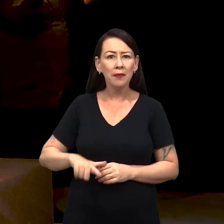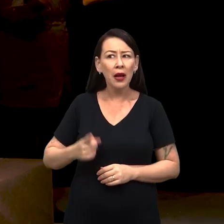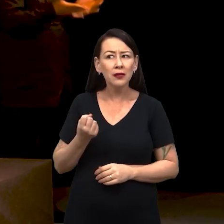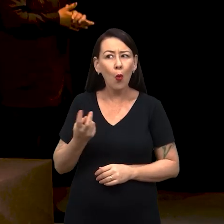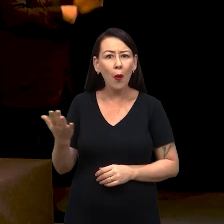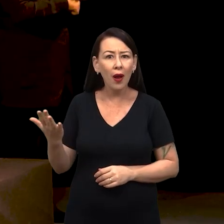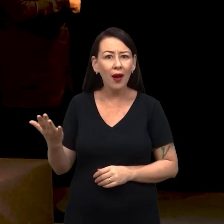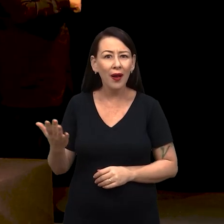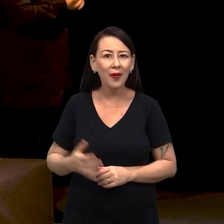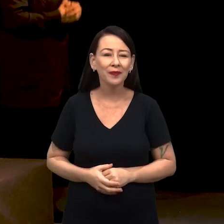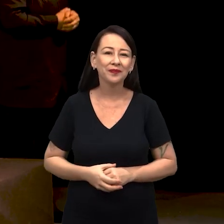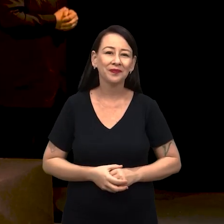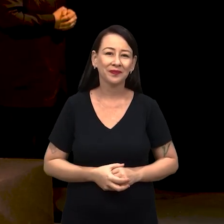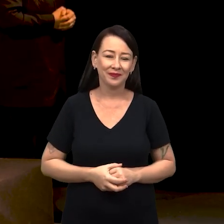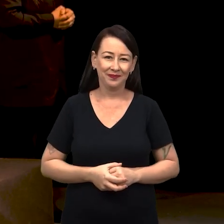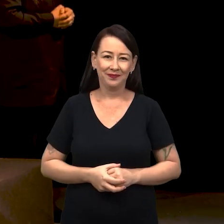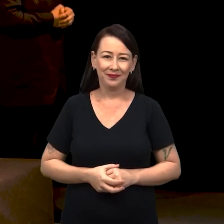Mais alguma?